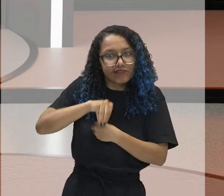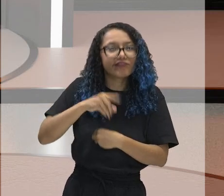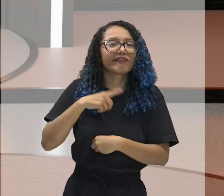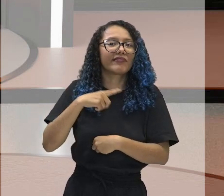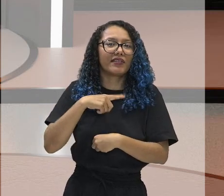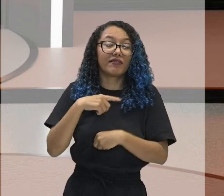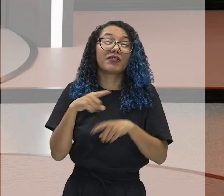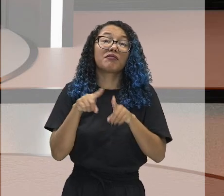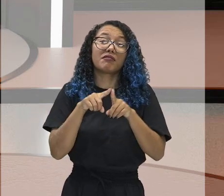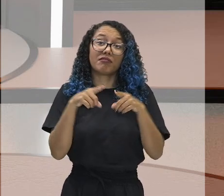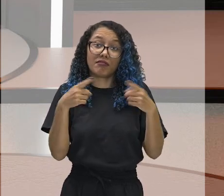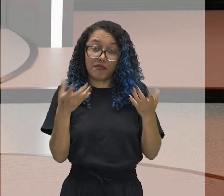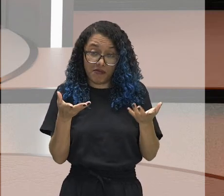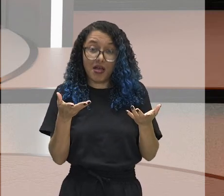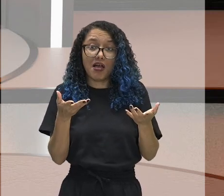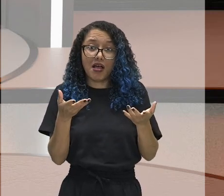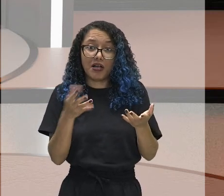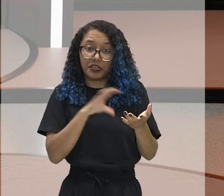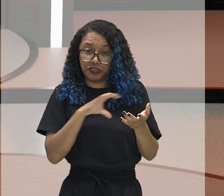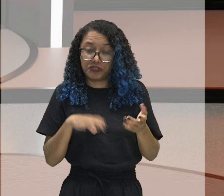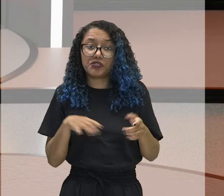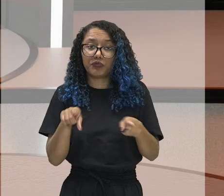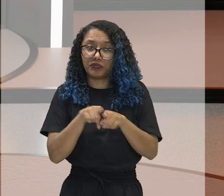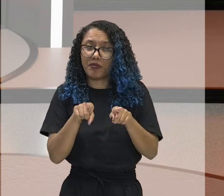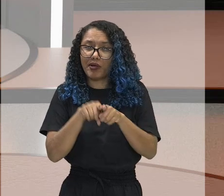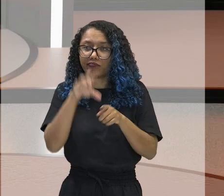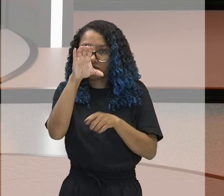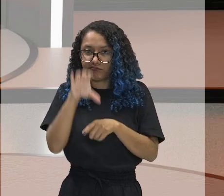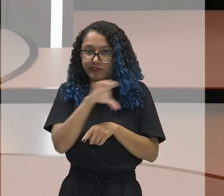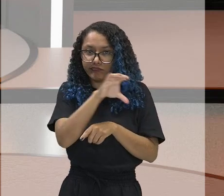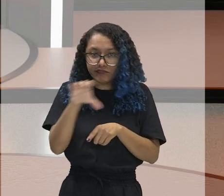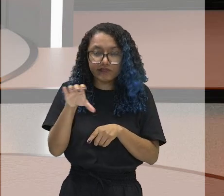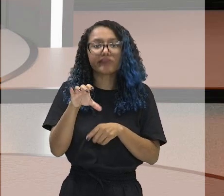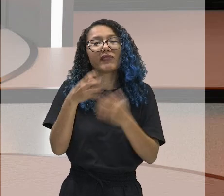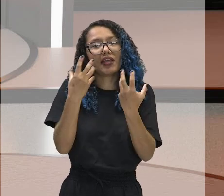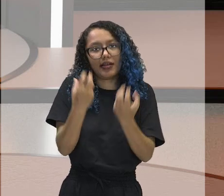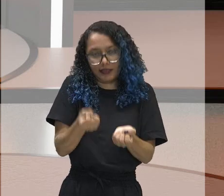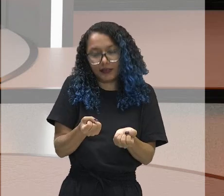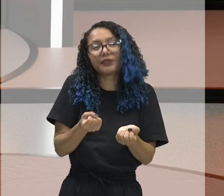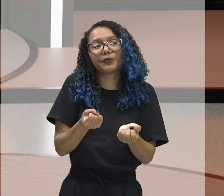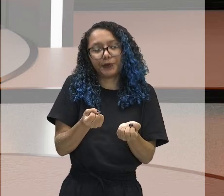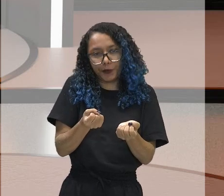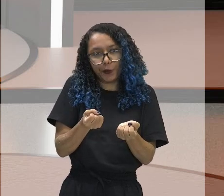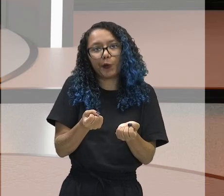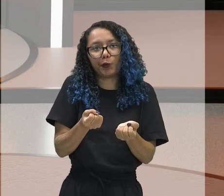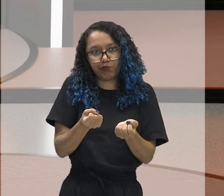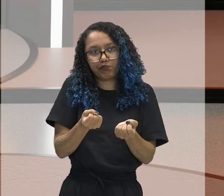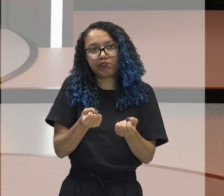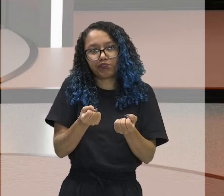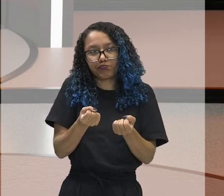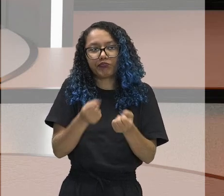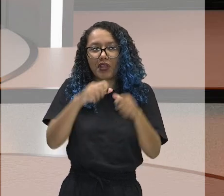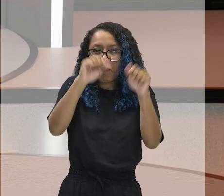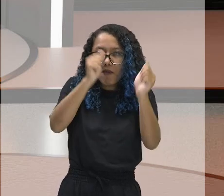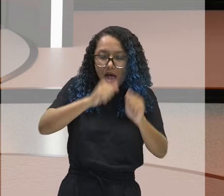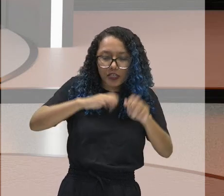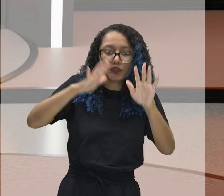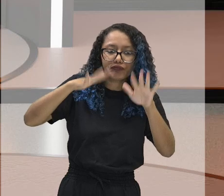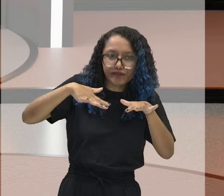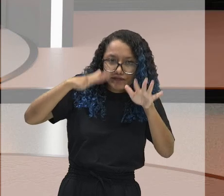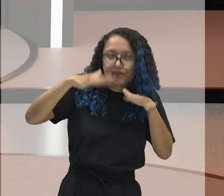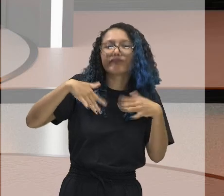e, em grande parte, o próprio catolicismo, acabou ele, então, aderindo ao culto às imagens. Trago para vocês aqui,